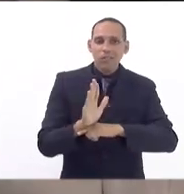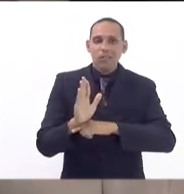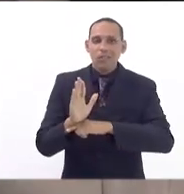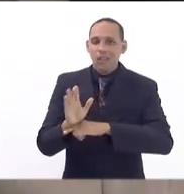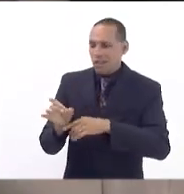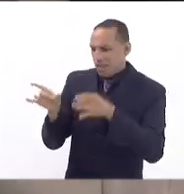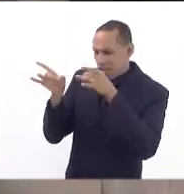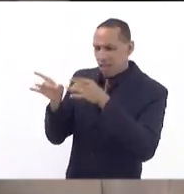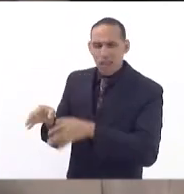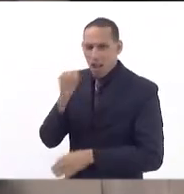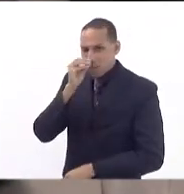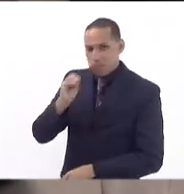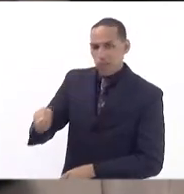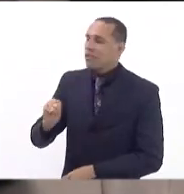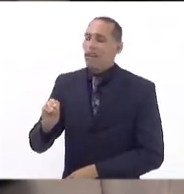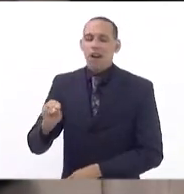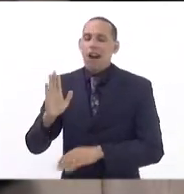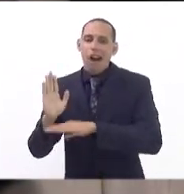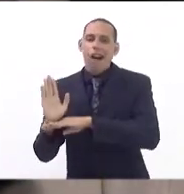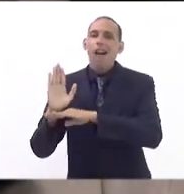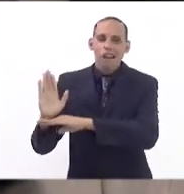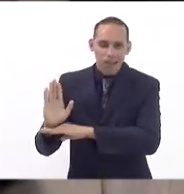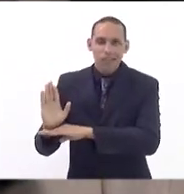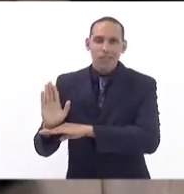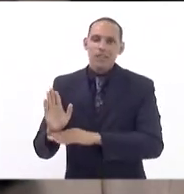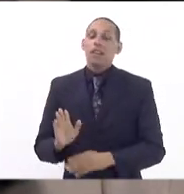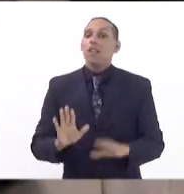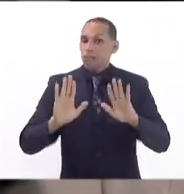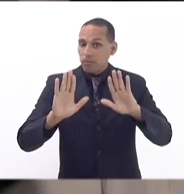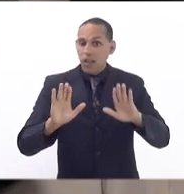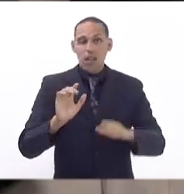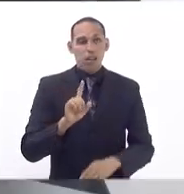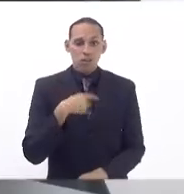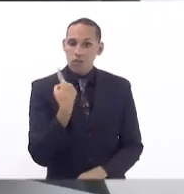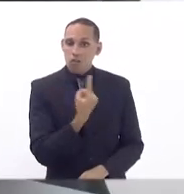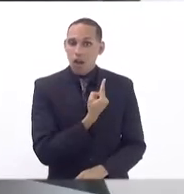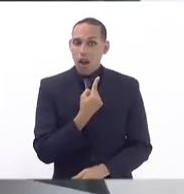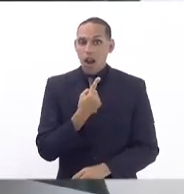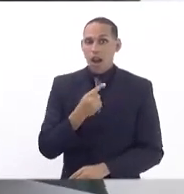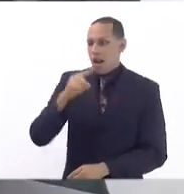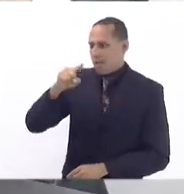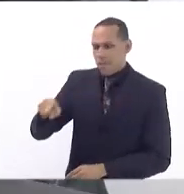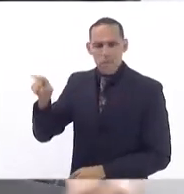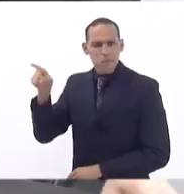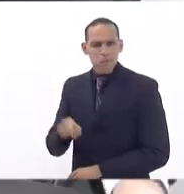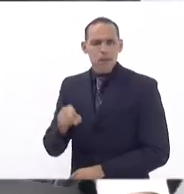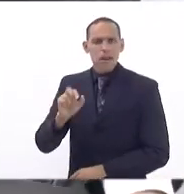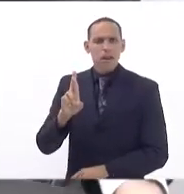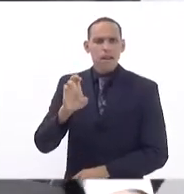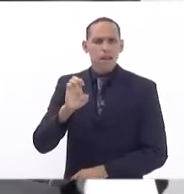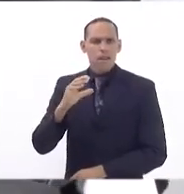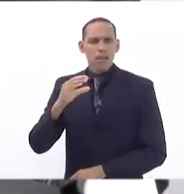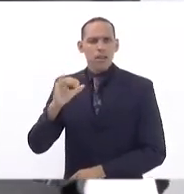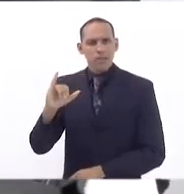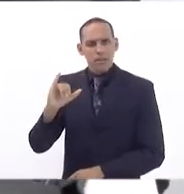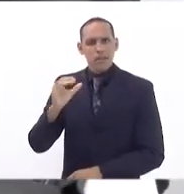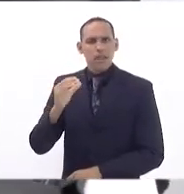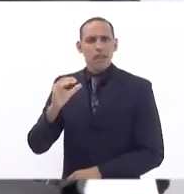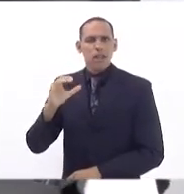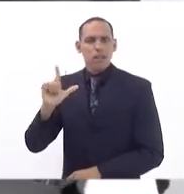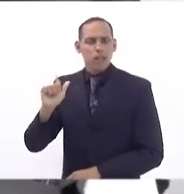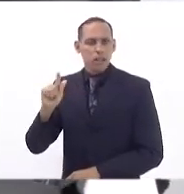reciclagem mas que ela ajude Angel em um momento aqui a sabe se eu colocar de matar reciclagem não sei em nenhum momento eu